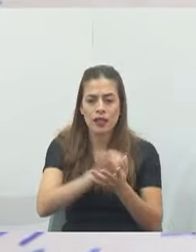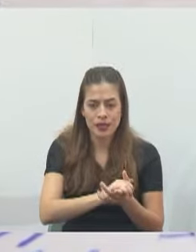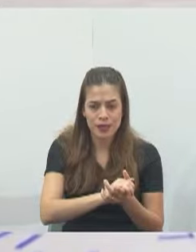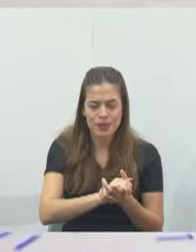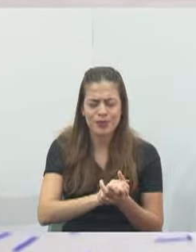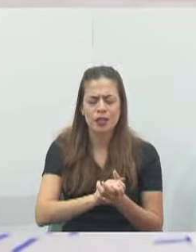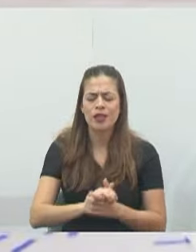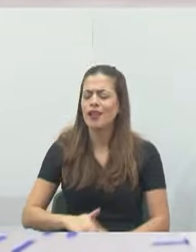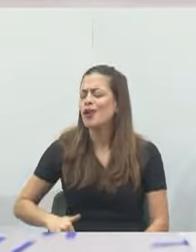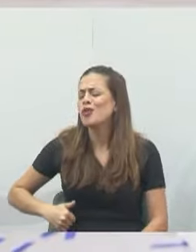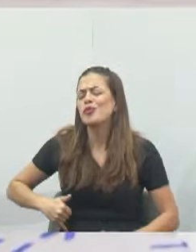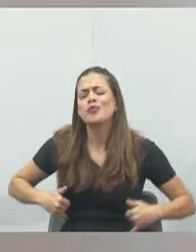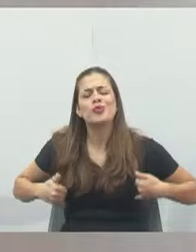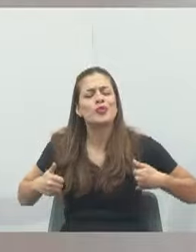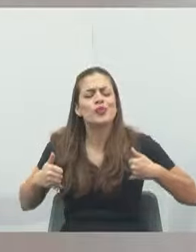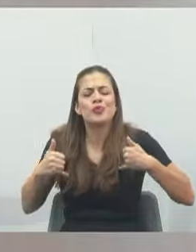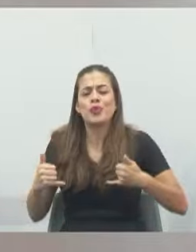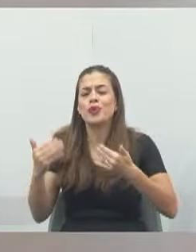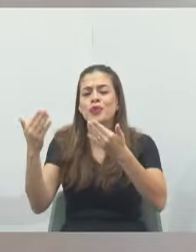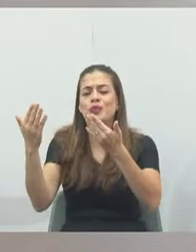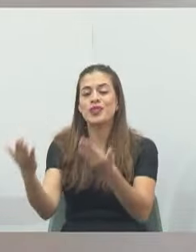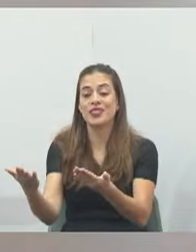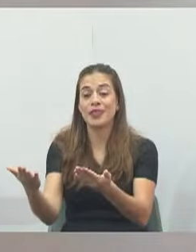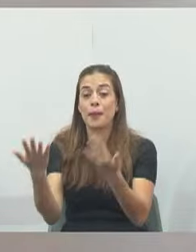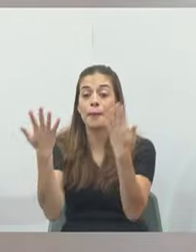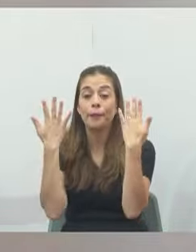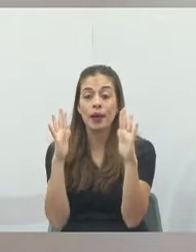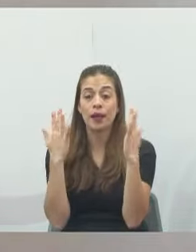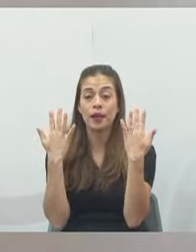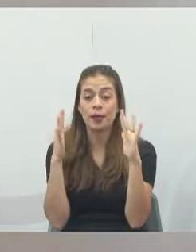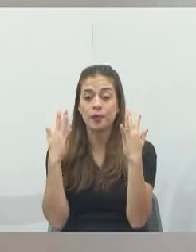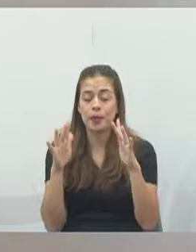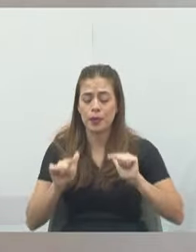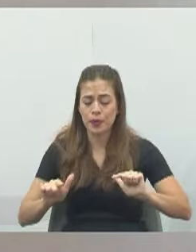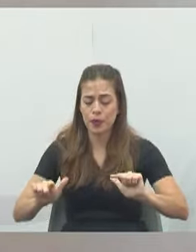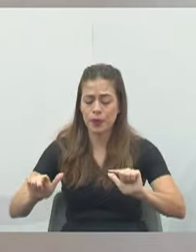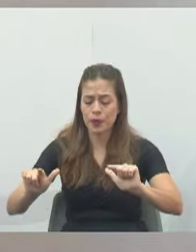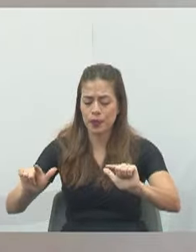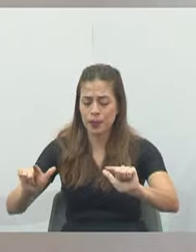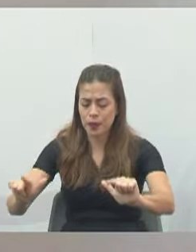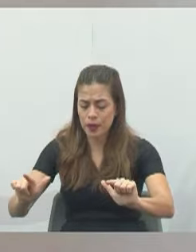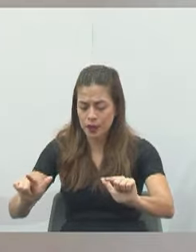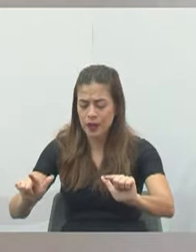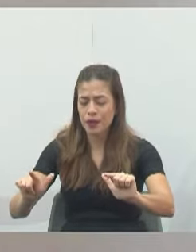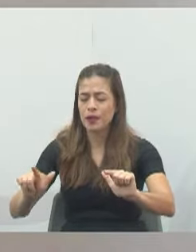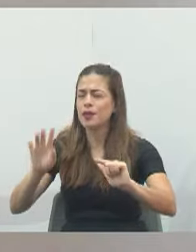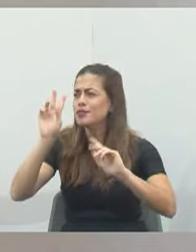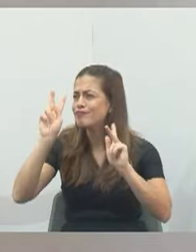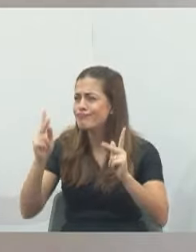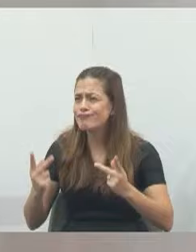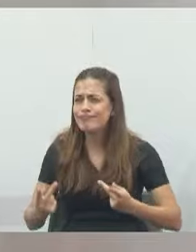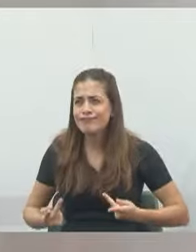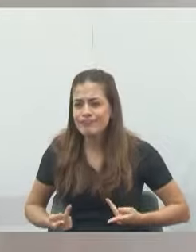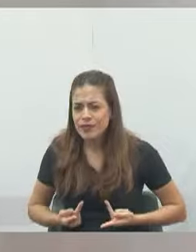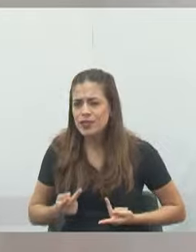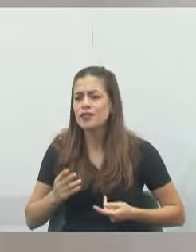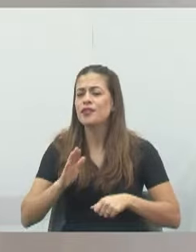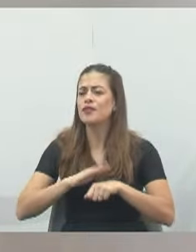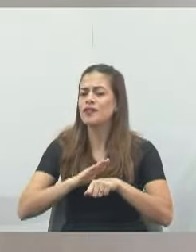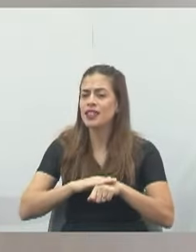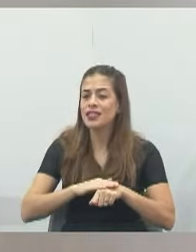tenho muito orgulho de você. Parabéns hoje por esse título tão merecido. Você já